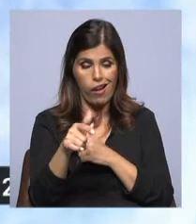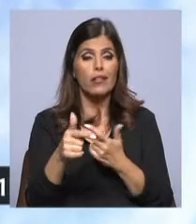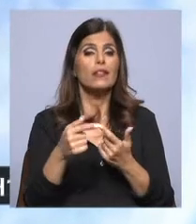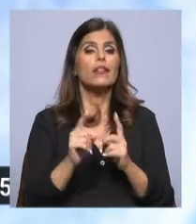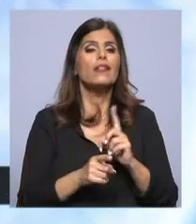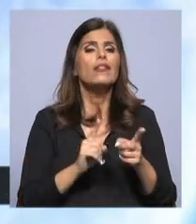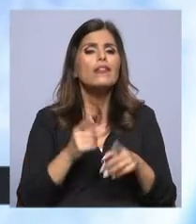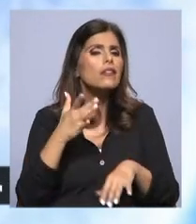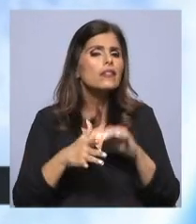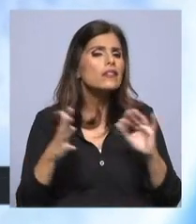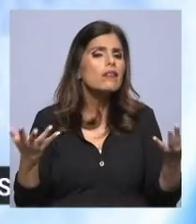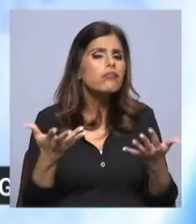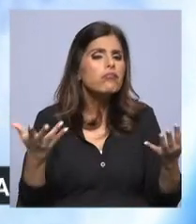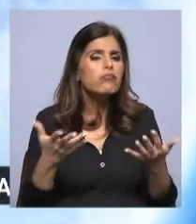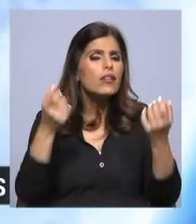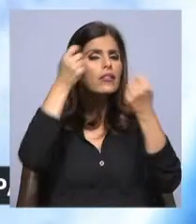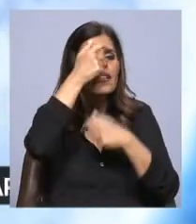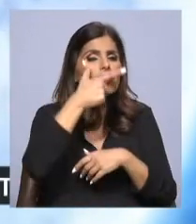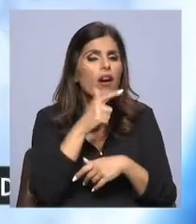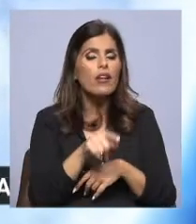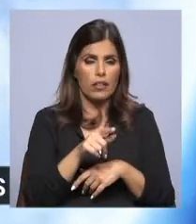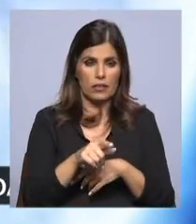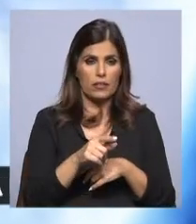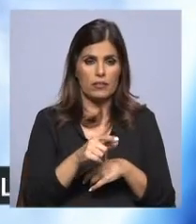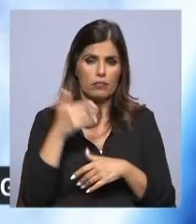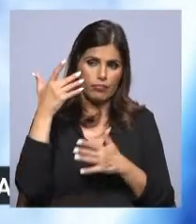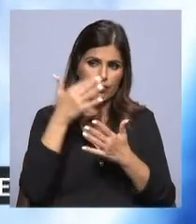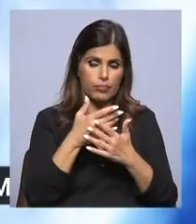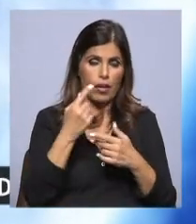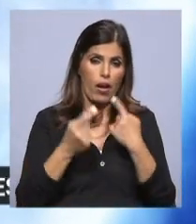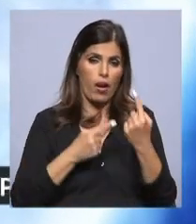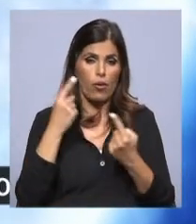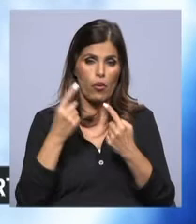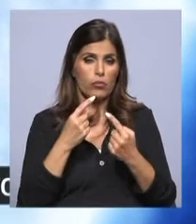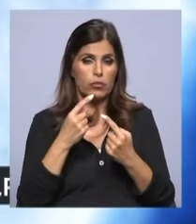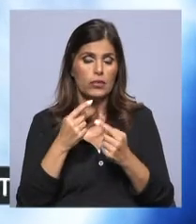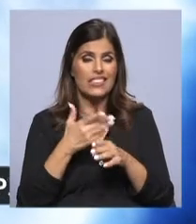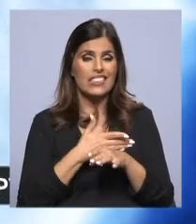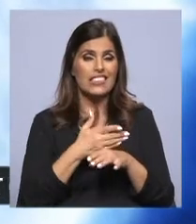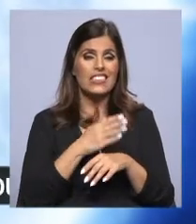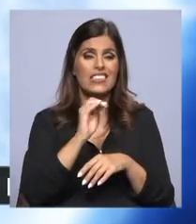terá acontecido nesta história? Olha, ao longo de alguns séculos,